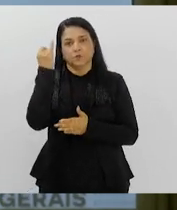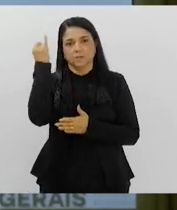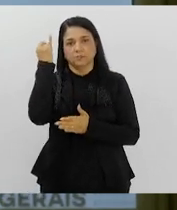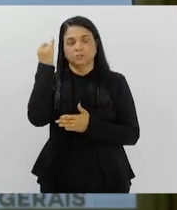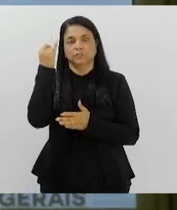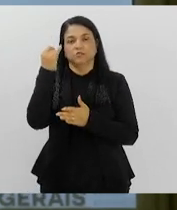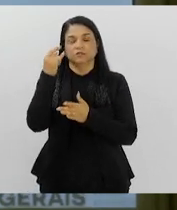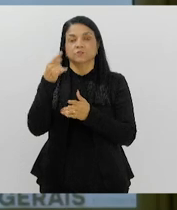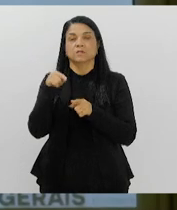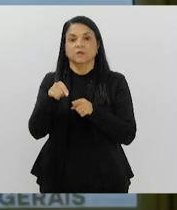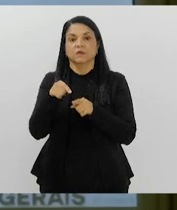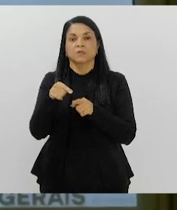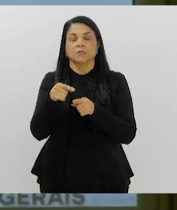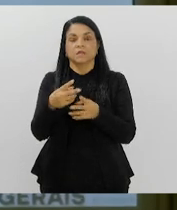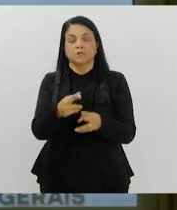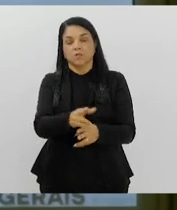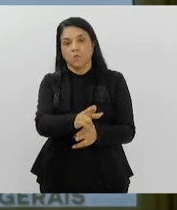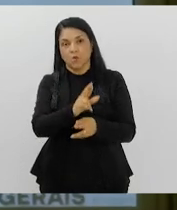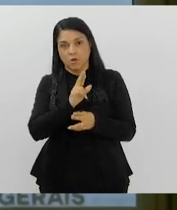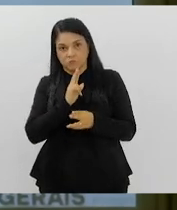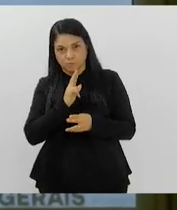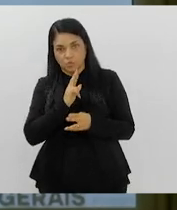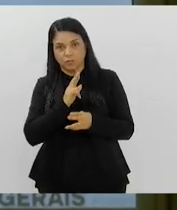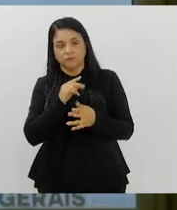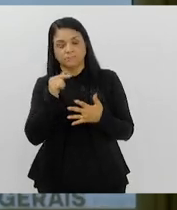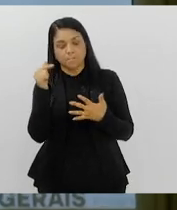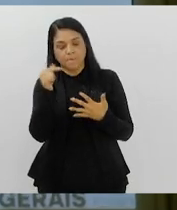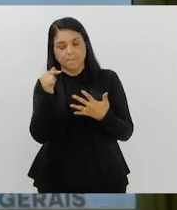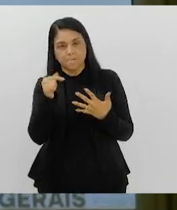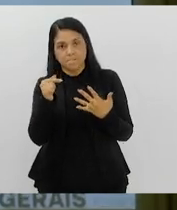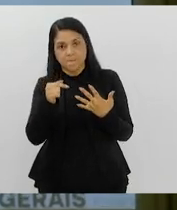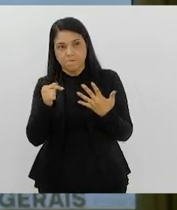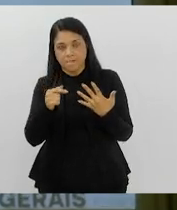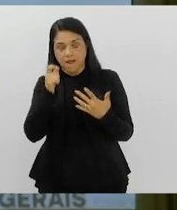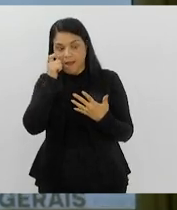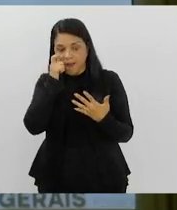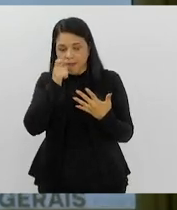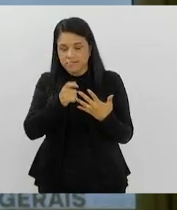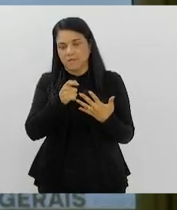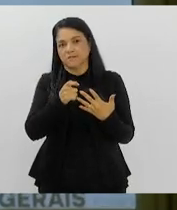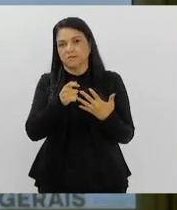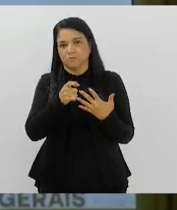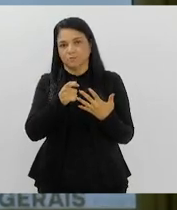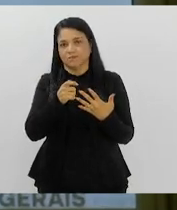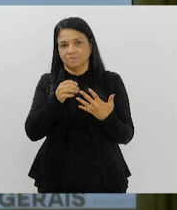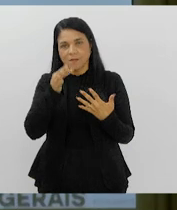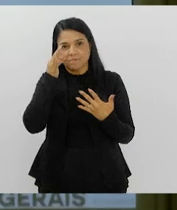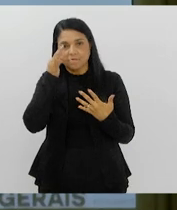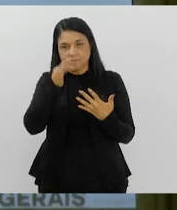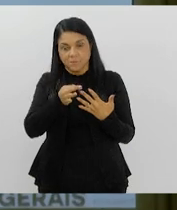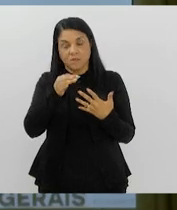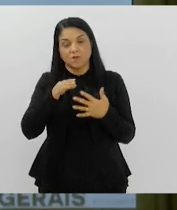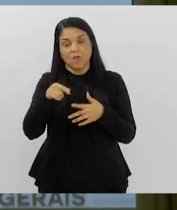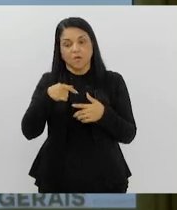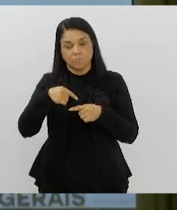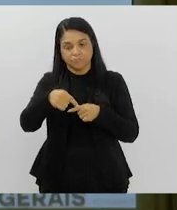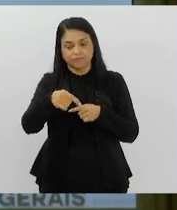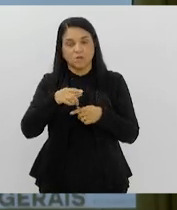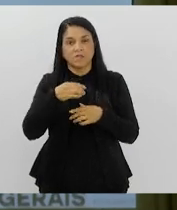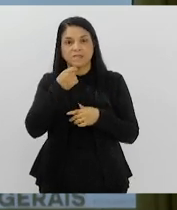aplicamos e nos trouxe muitos pontos de atenção. As escolas finalizaram agora, no mês de setembro,